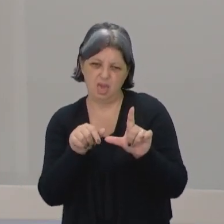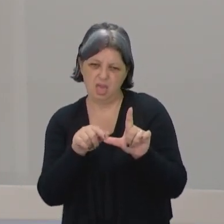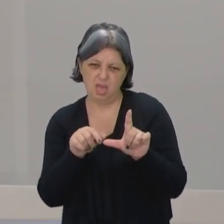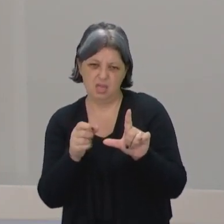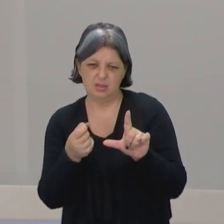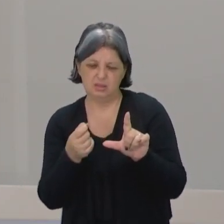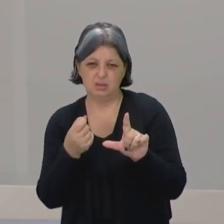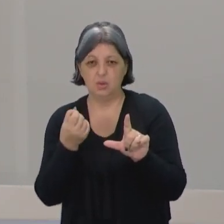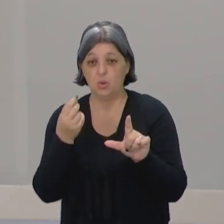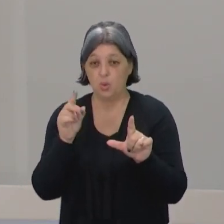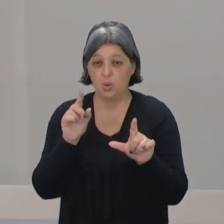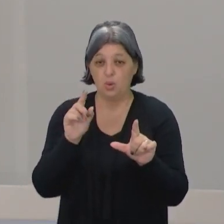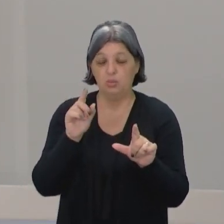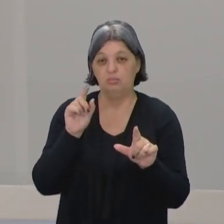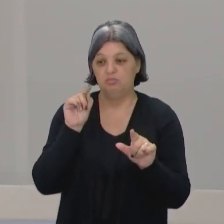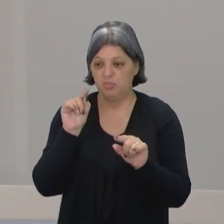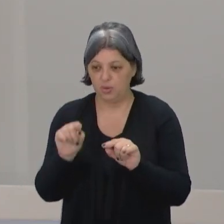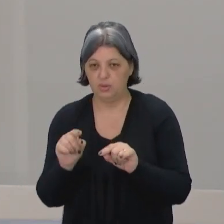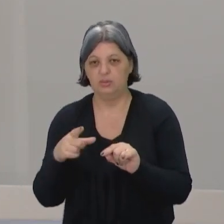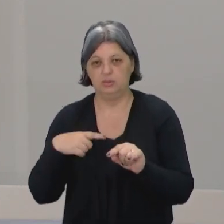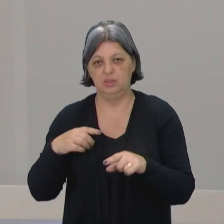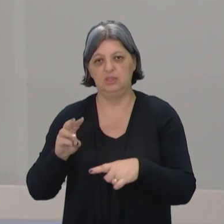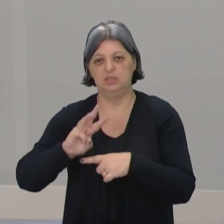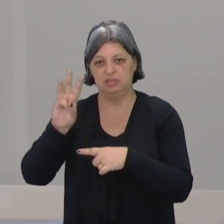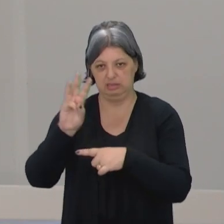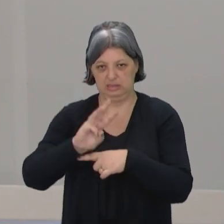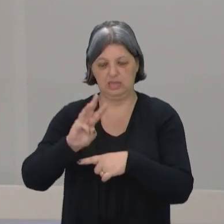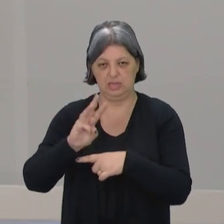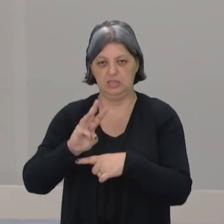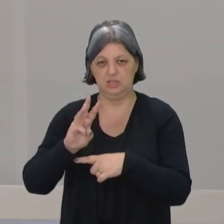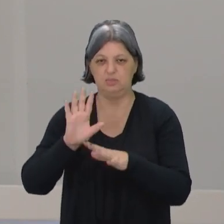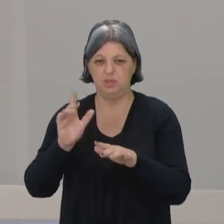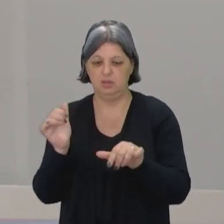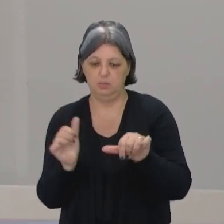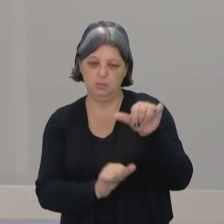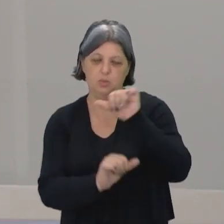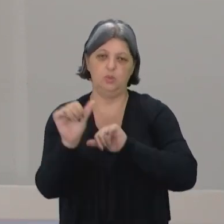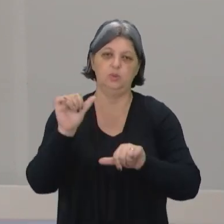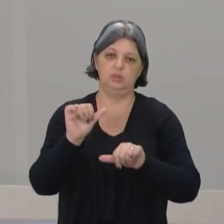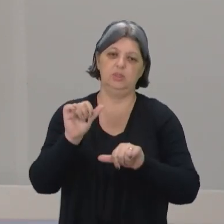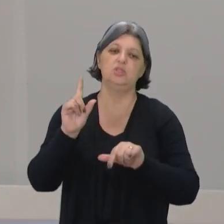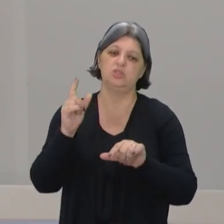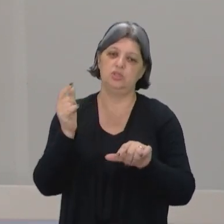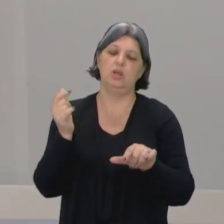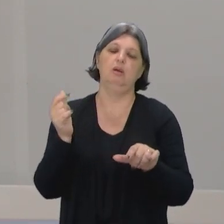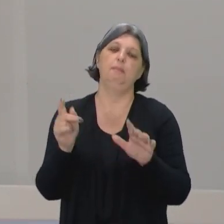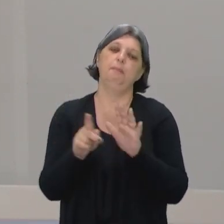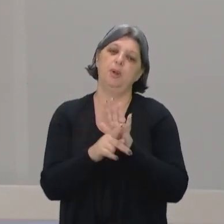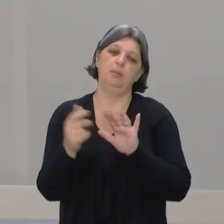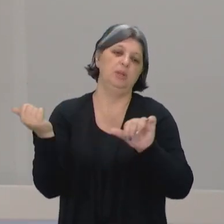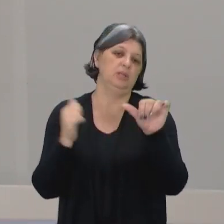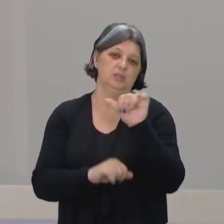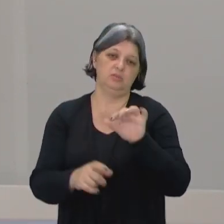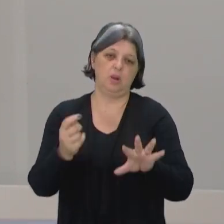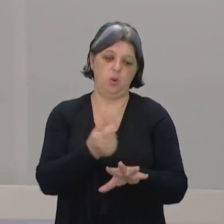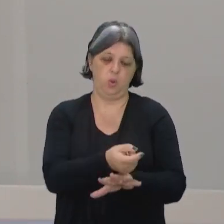ponto de um site que realmente existe, é confiável, mas muda, então já se tornou ali uma fake news. Se a gente for pensar